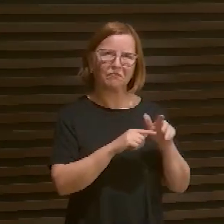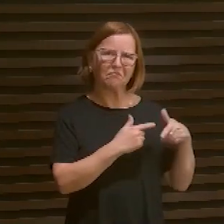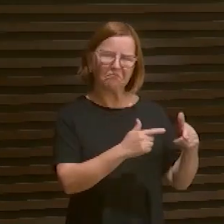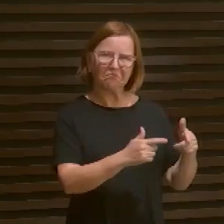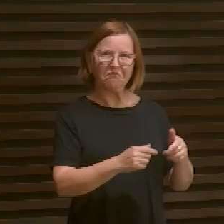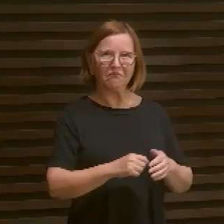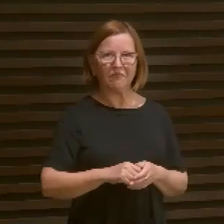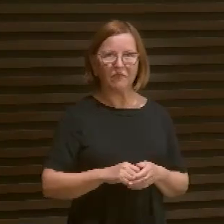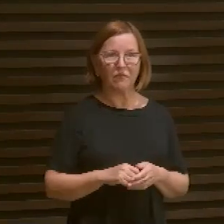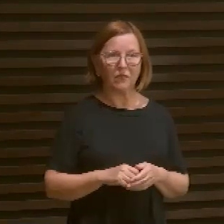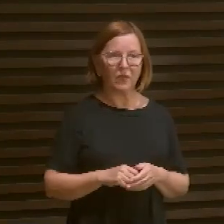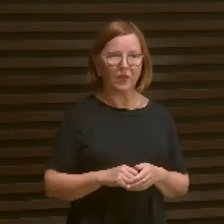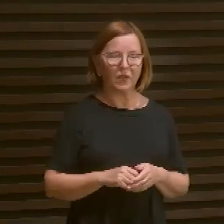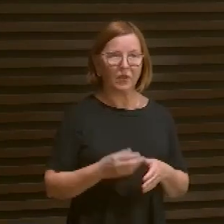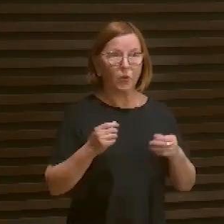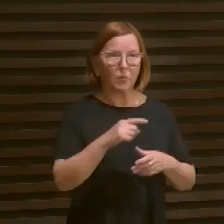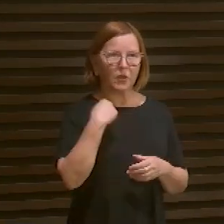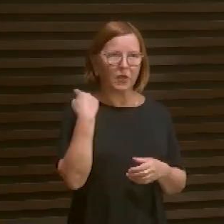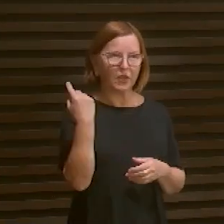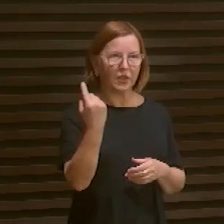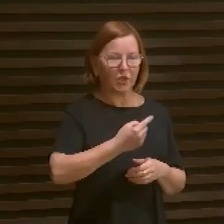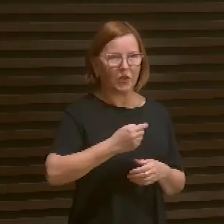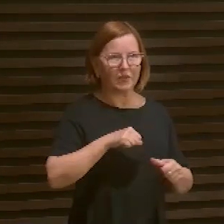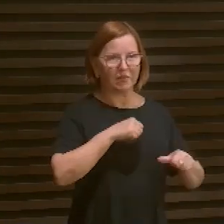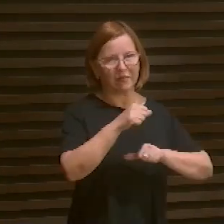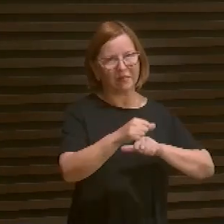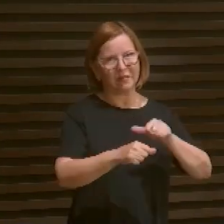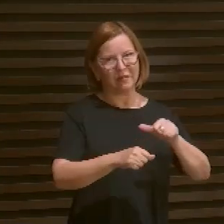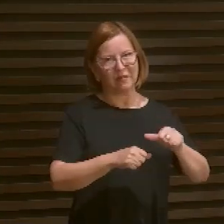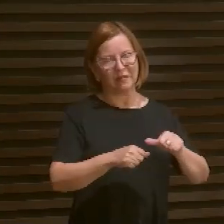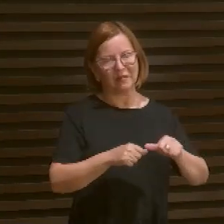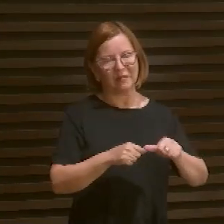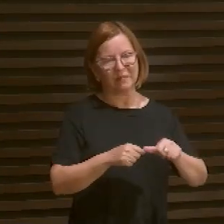Como nós nos tornamos dogmáticos, como nós nos tornamos